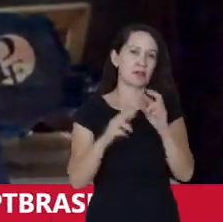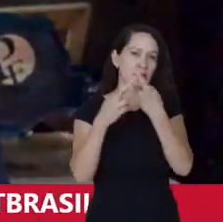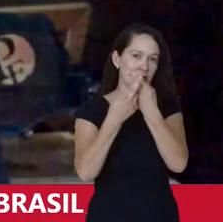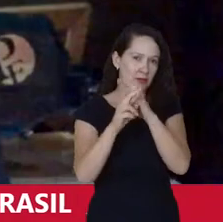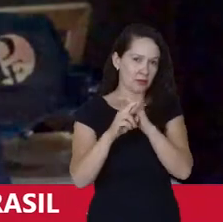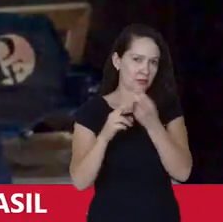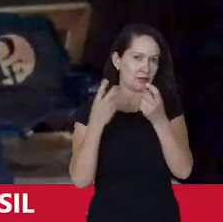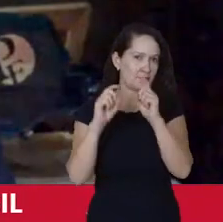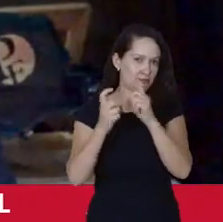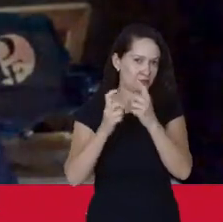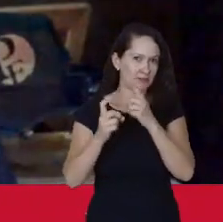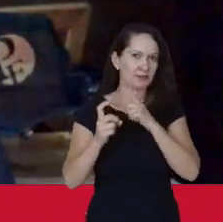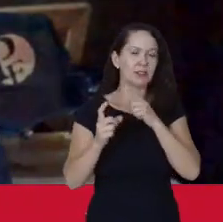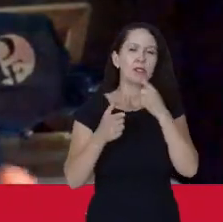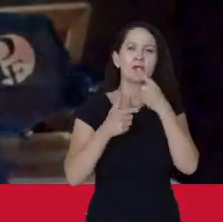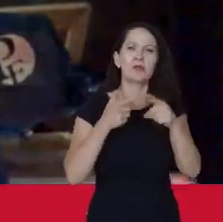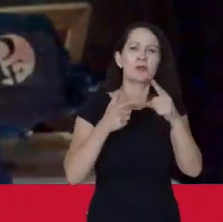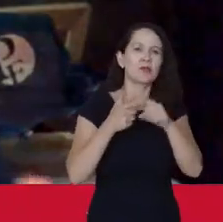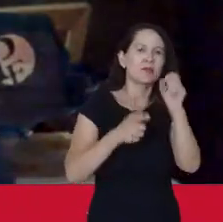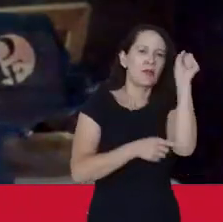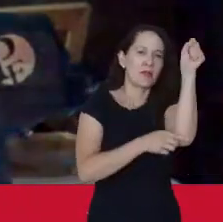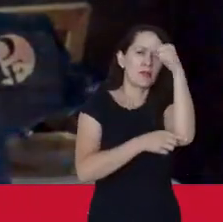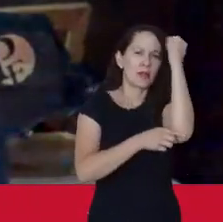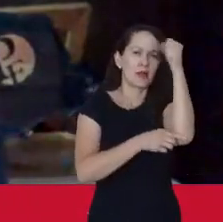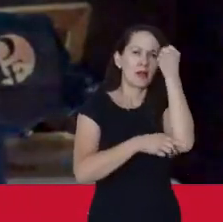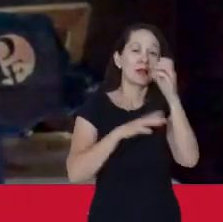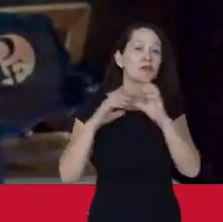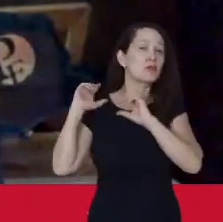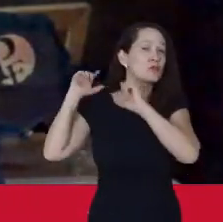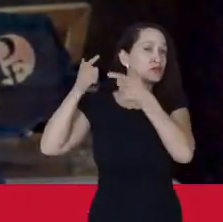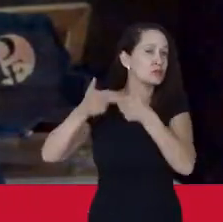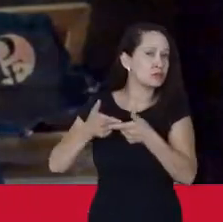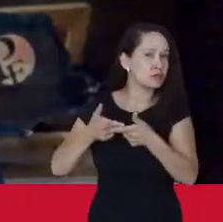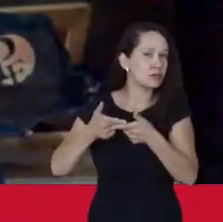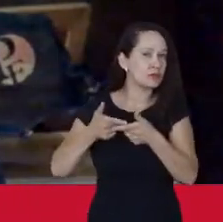administrativa. Ela tem um problema muito grande de origem